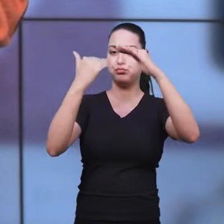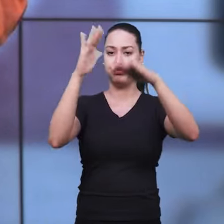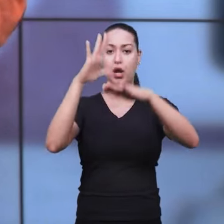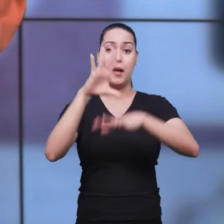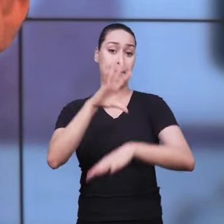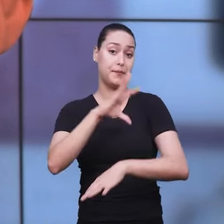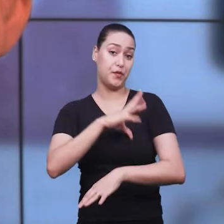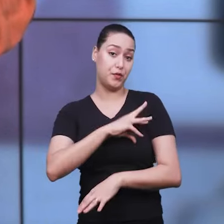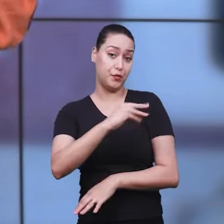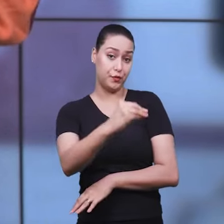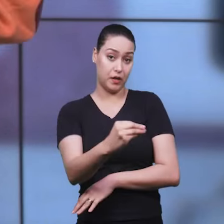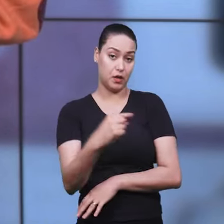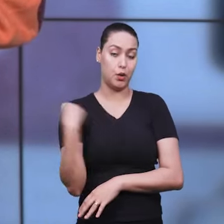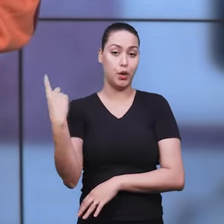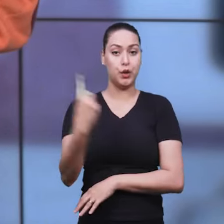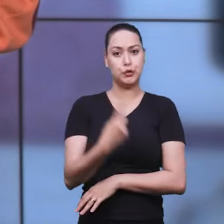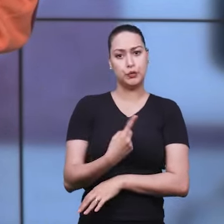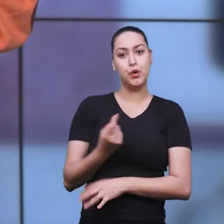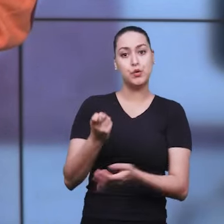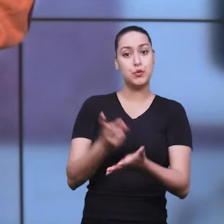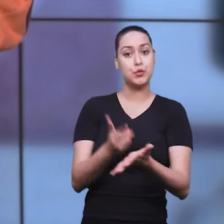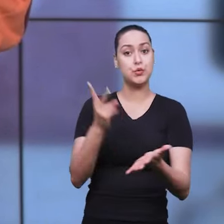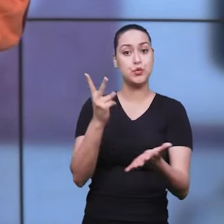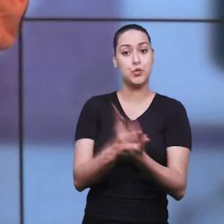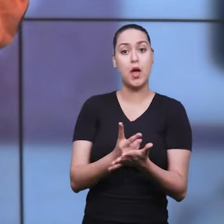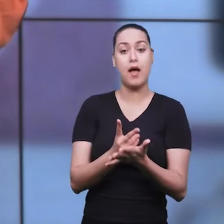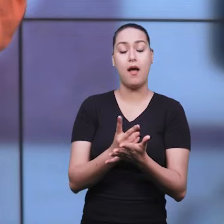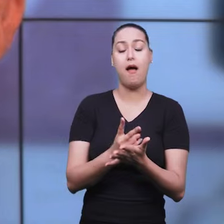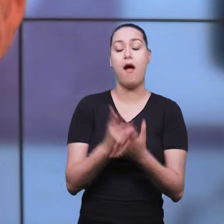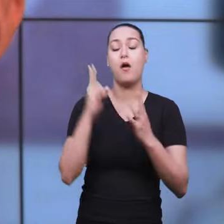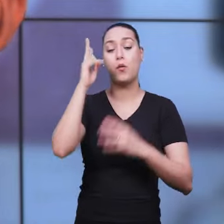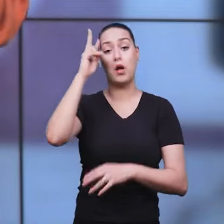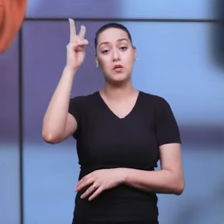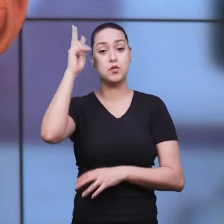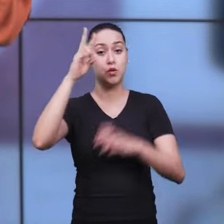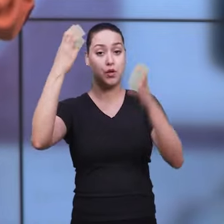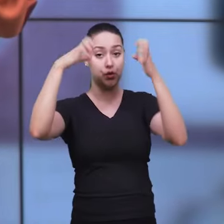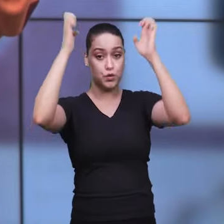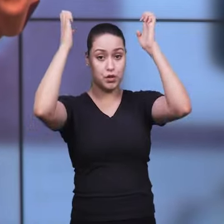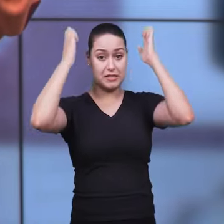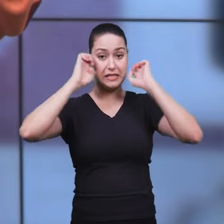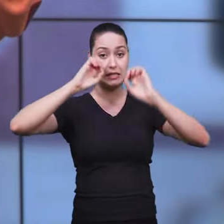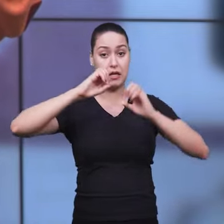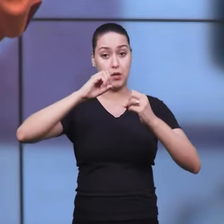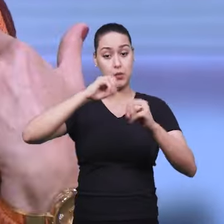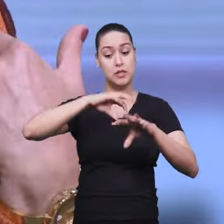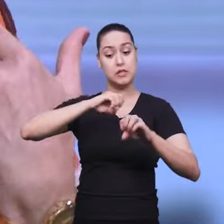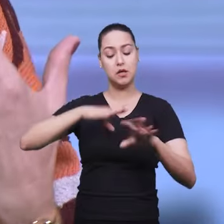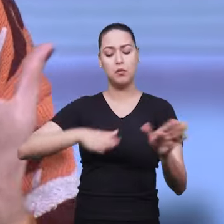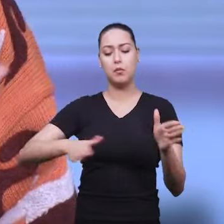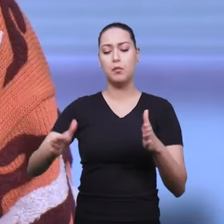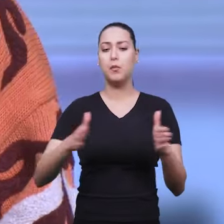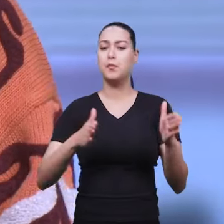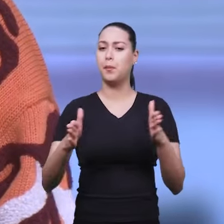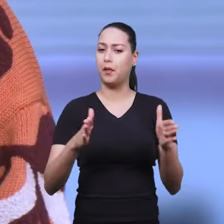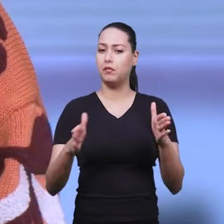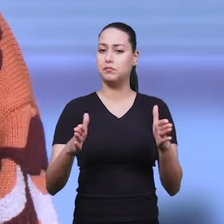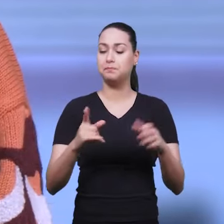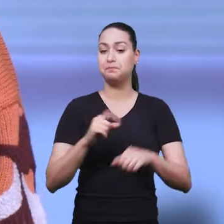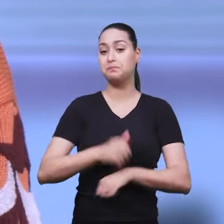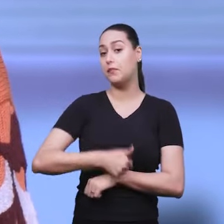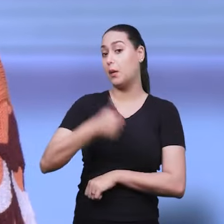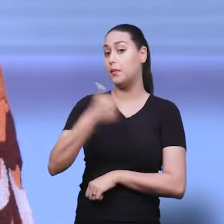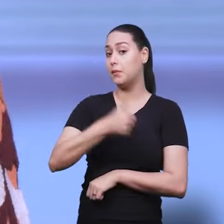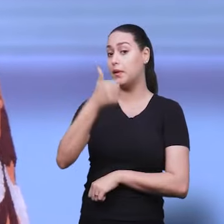identidade, vamos continuar tomando como cenário a história de Esther e o ensino para o nosso tempo. Primeiro,